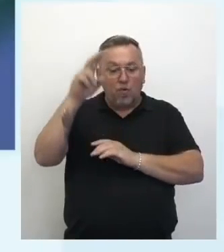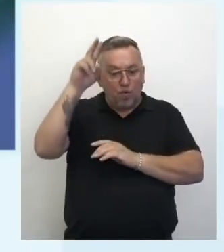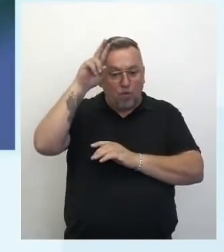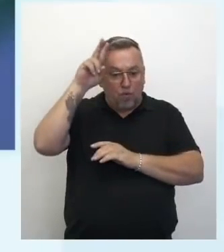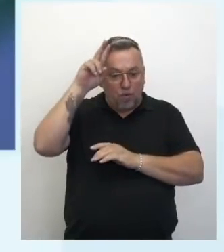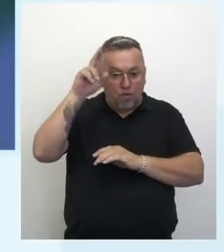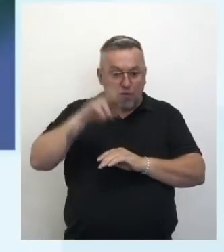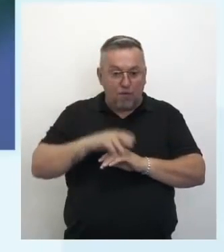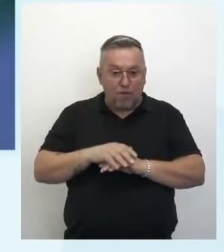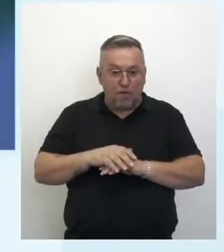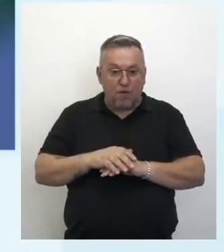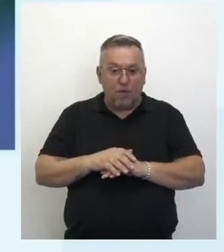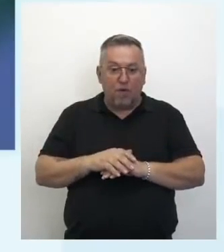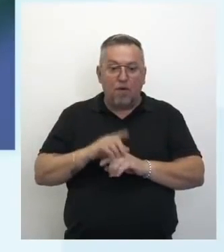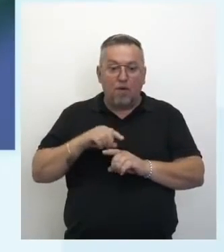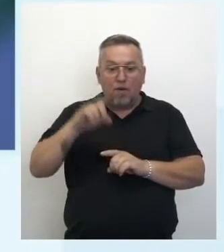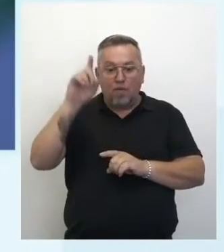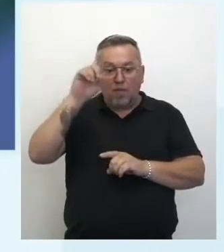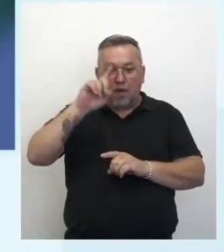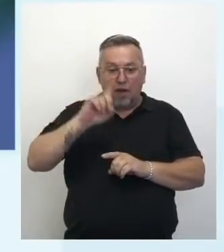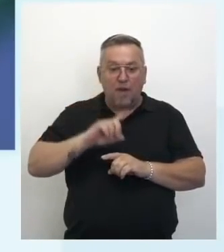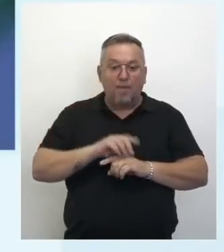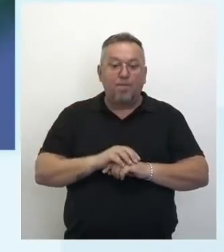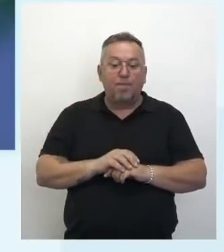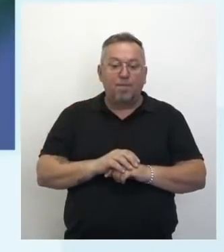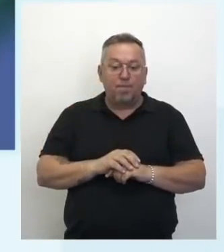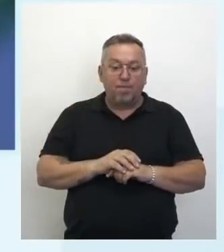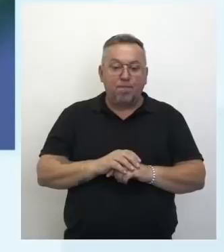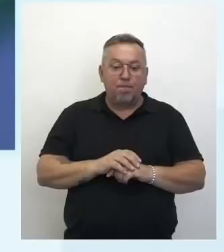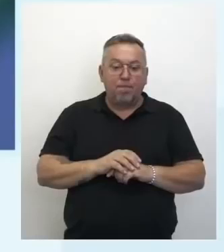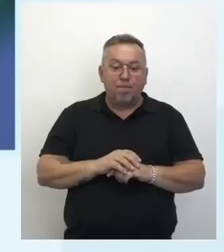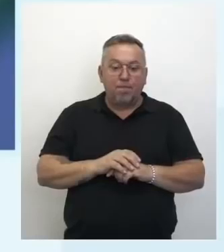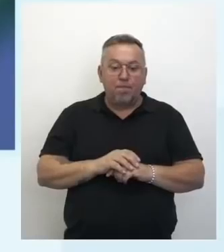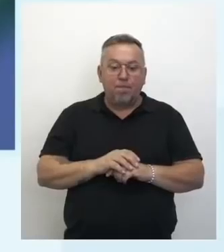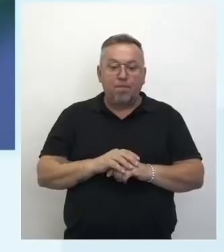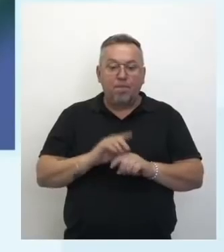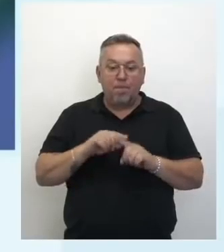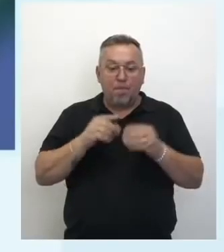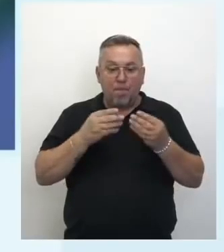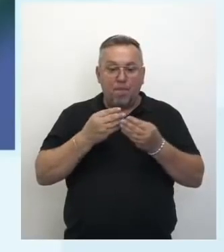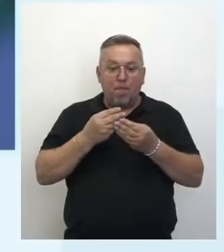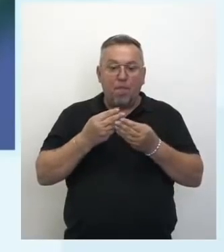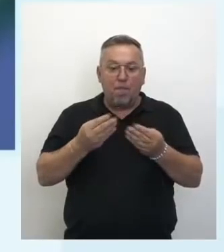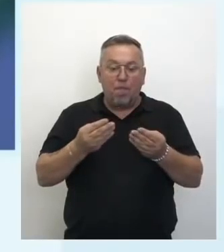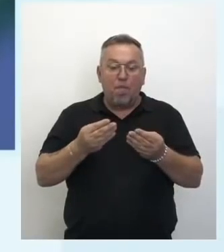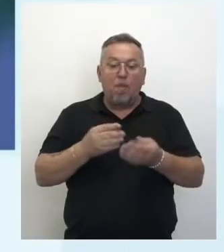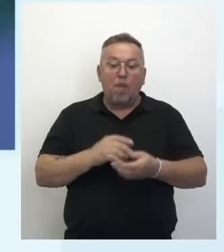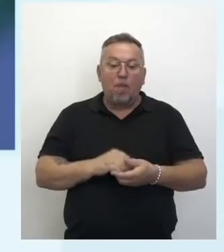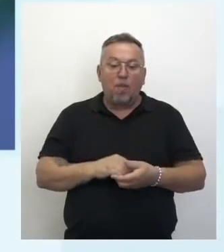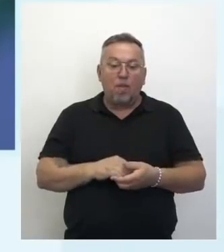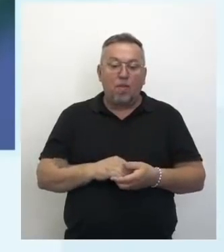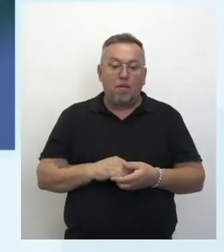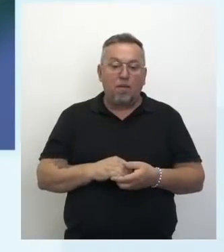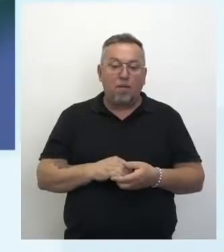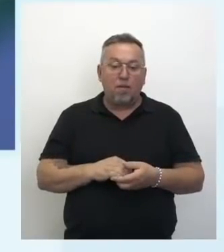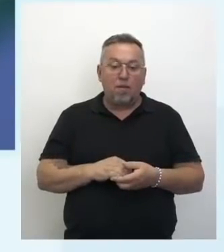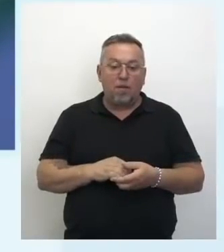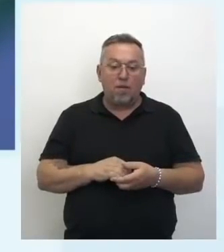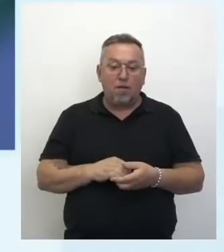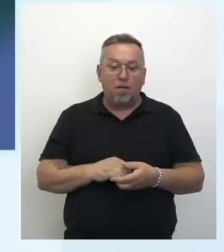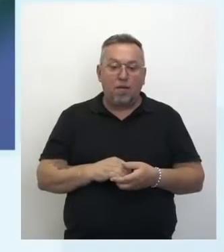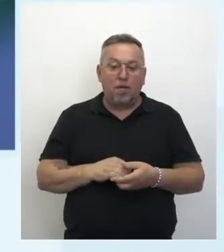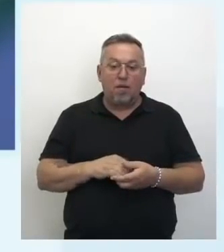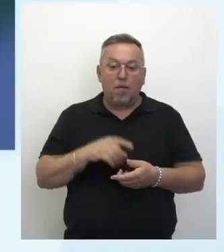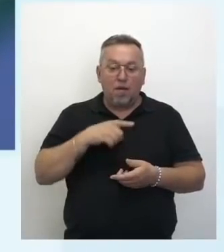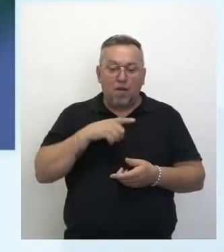dos indígenas, que é essa parte amarela aqui, tá? Que é o território que foi homologado, tá certo? Esse território